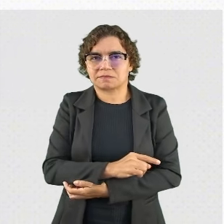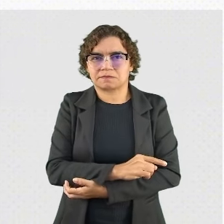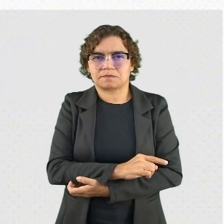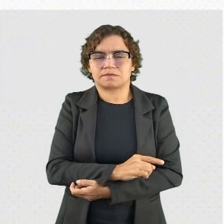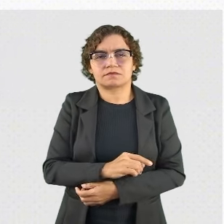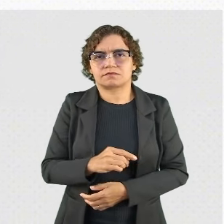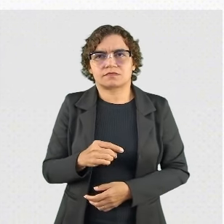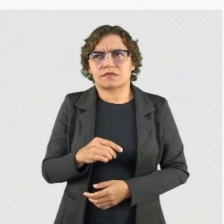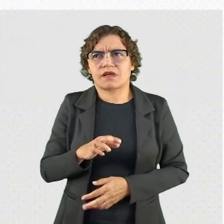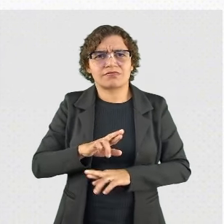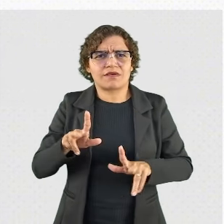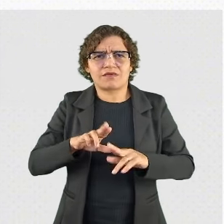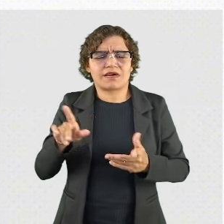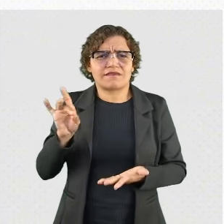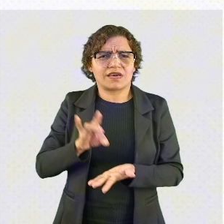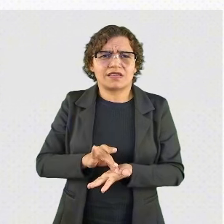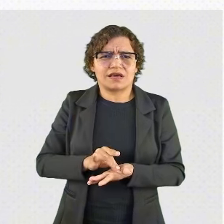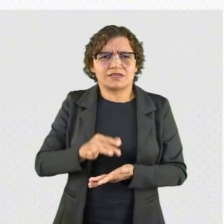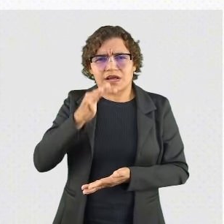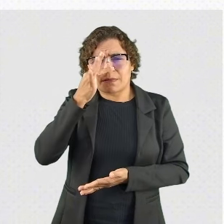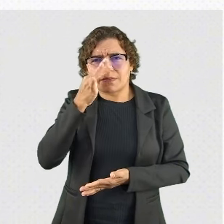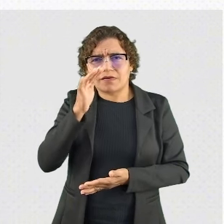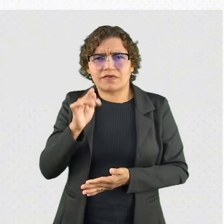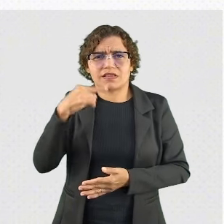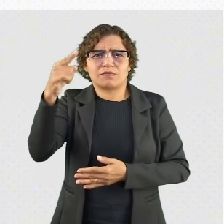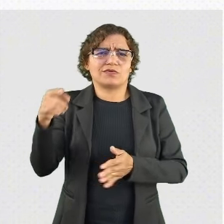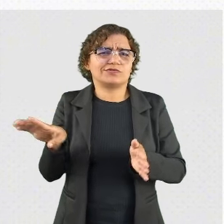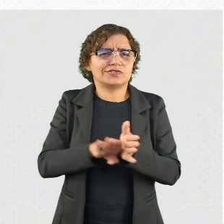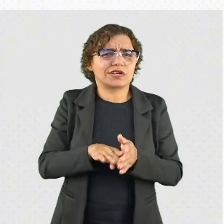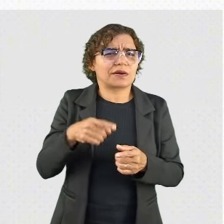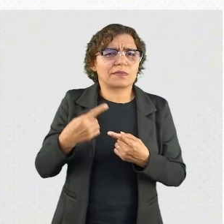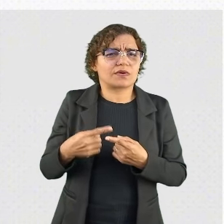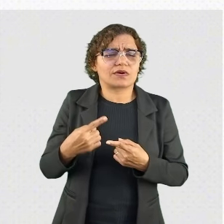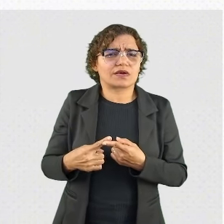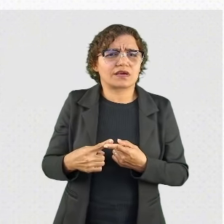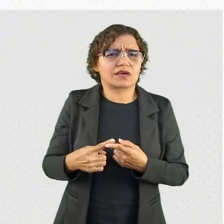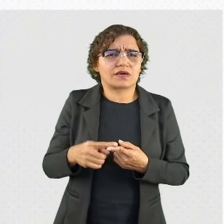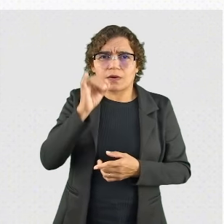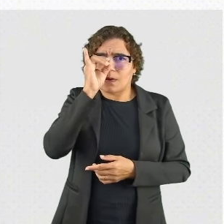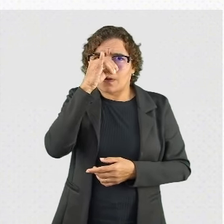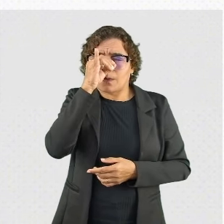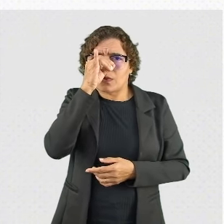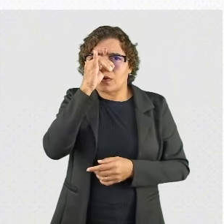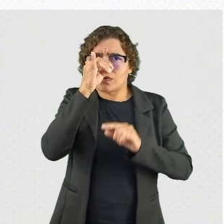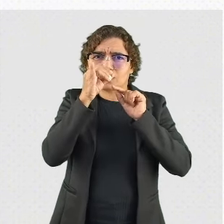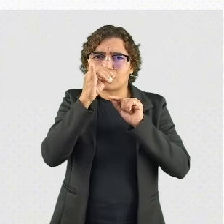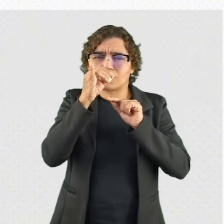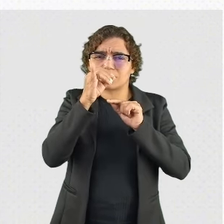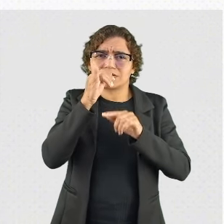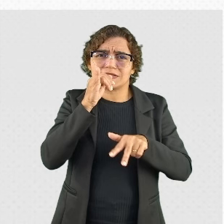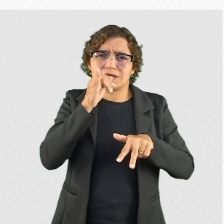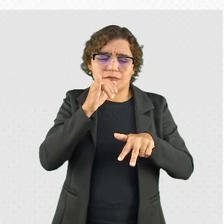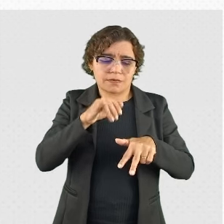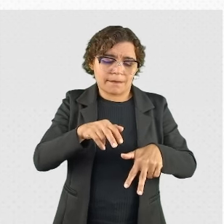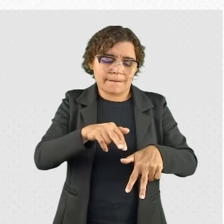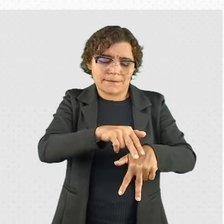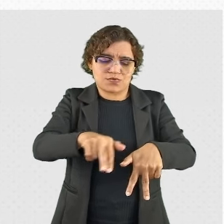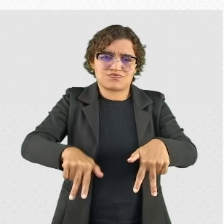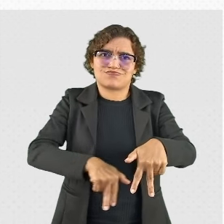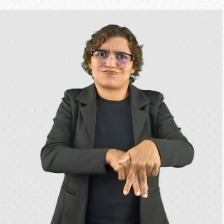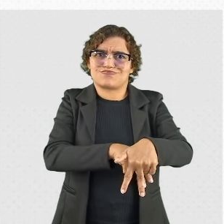Porque não é verdade que a primavera veio mais tarde, porque o porco passou por trás dele,